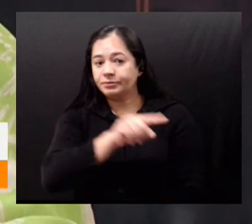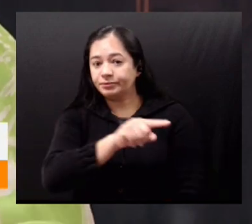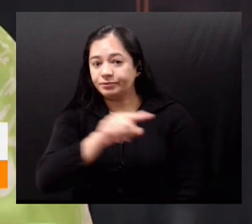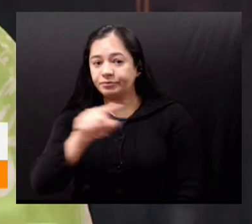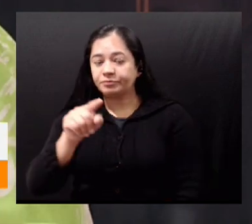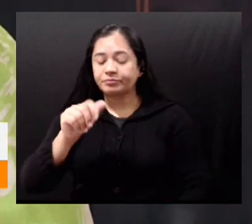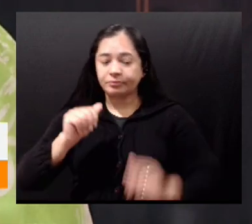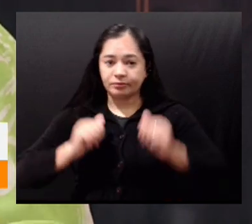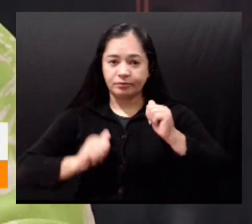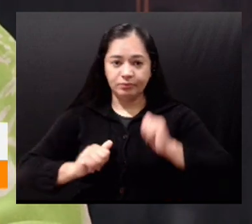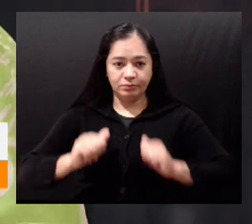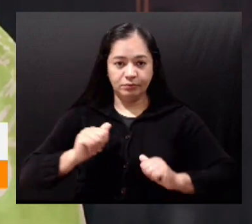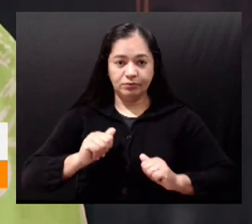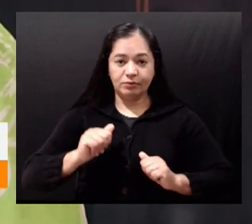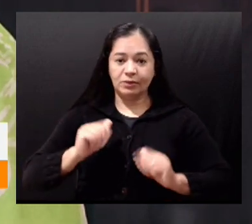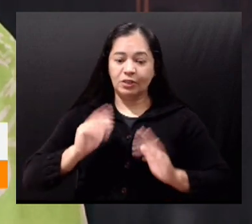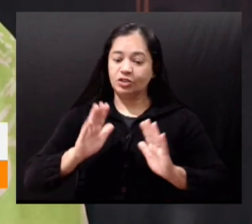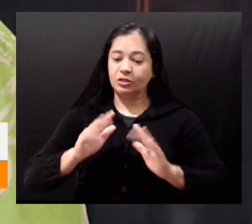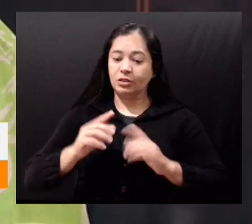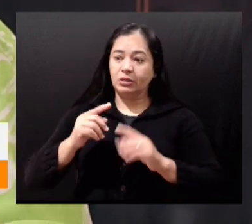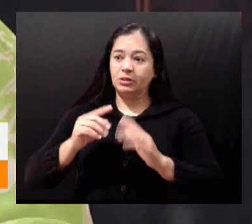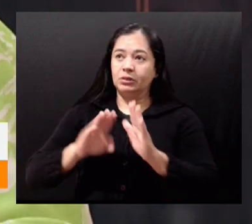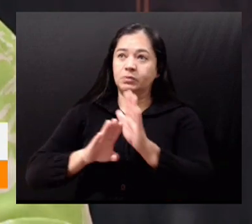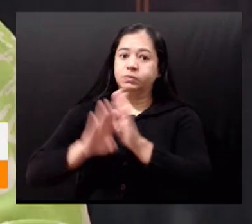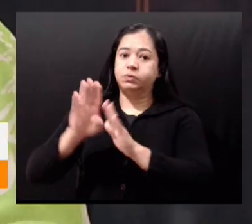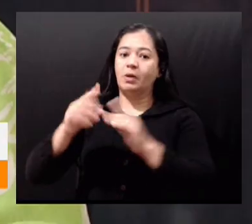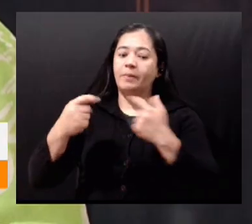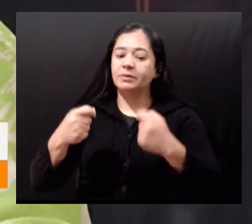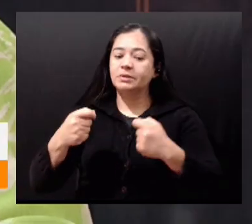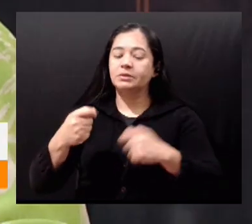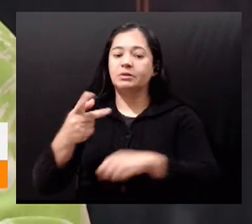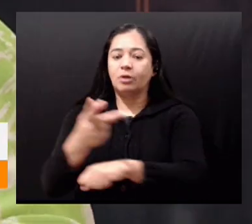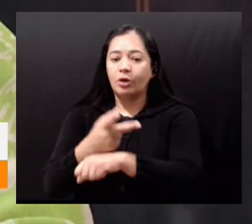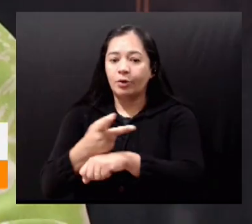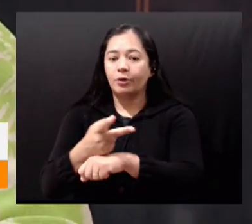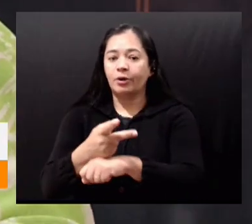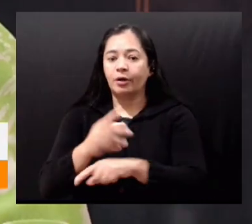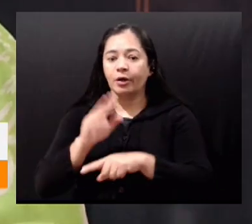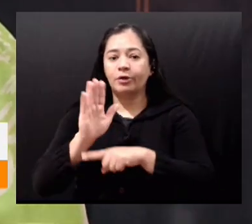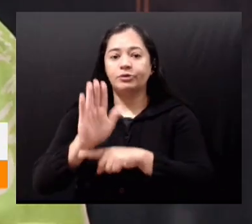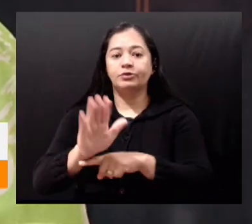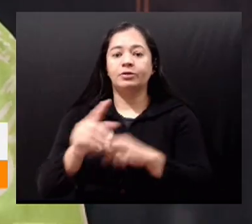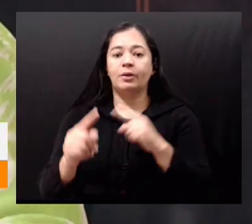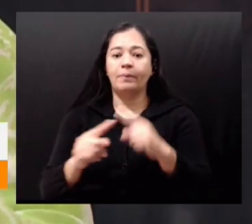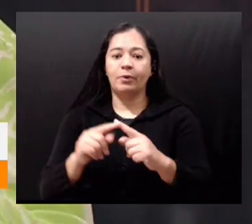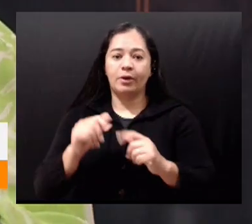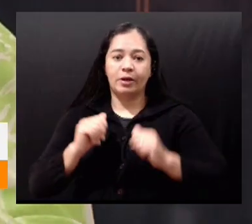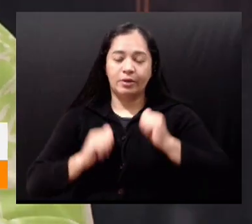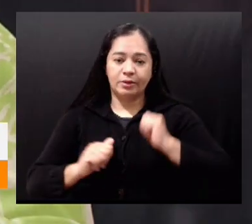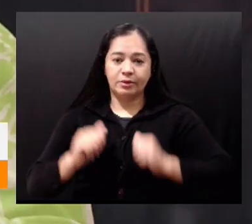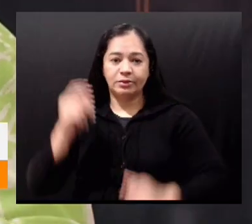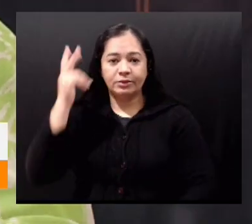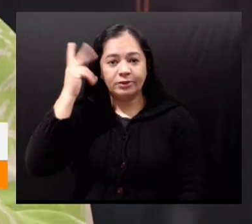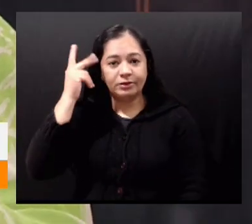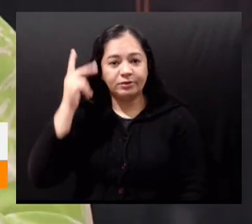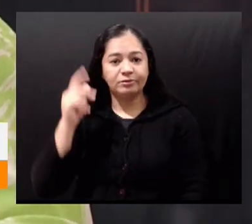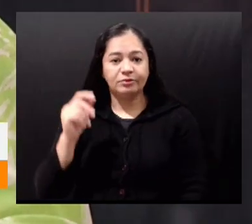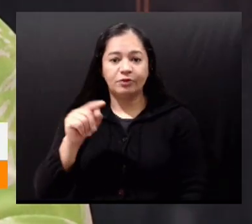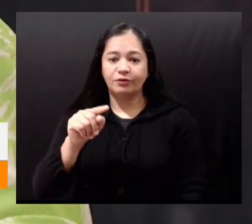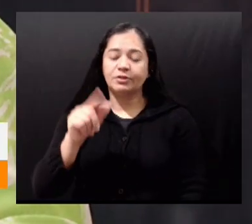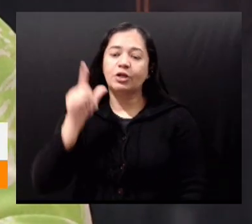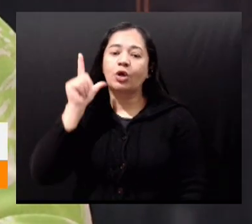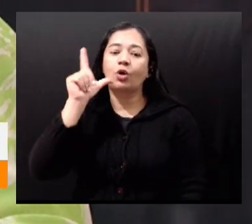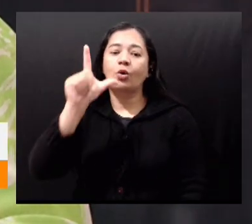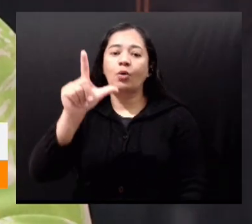grau avançado, procurar ajuda, Uhum. porque a ansiedade natural e normal, você consegue